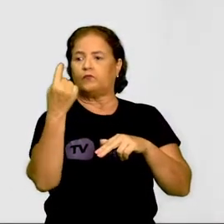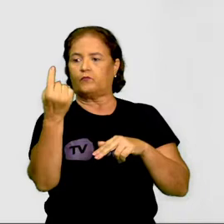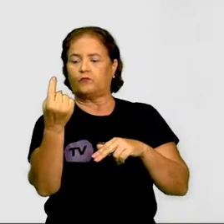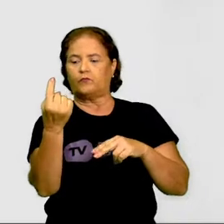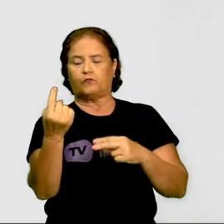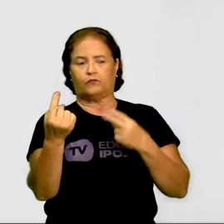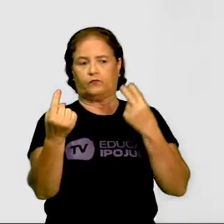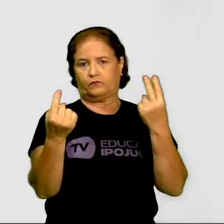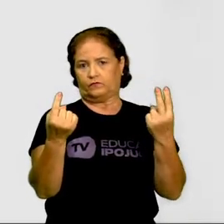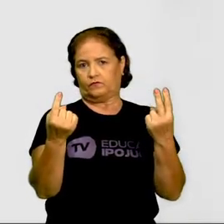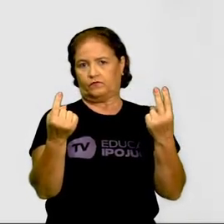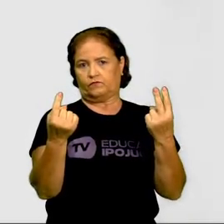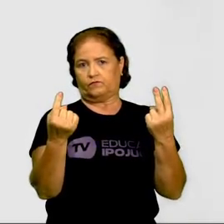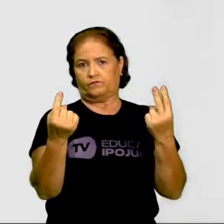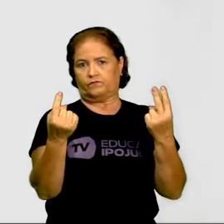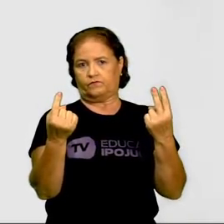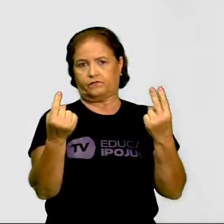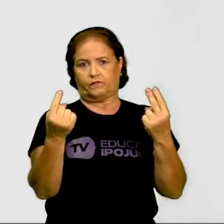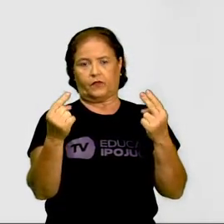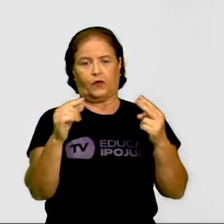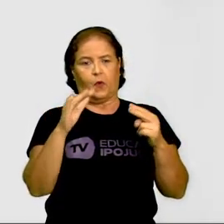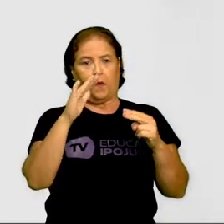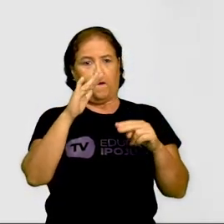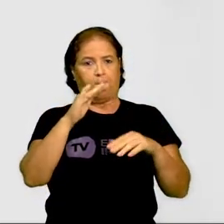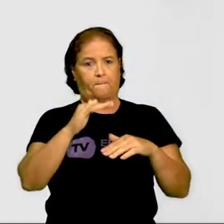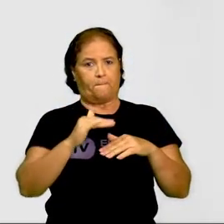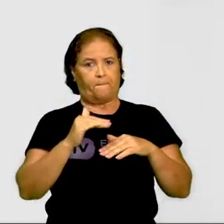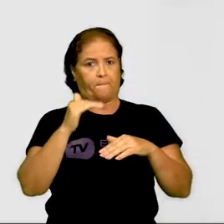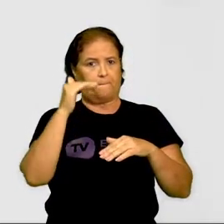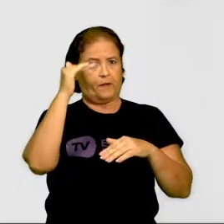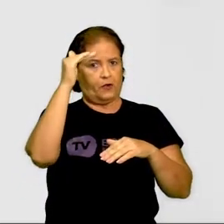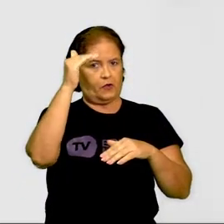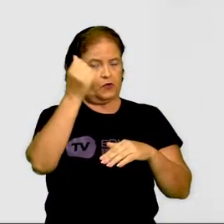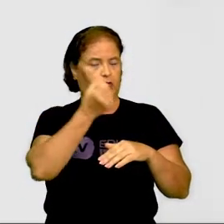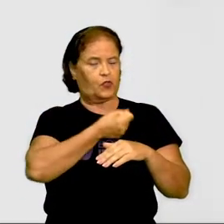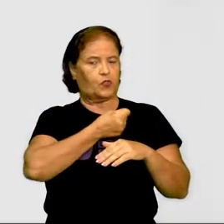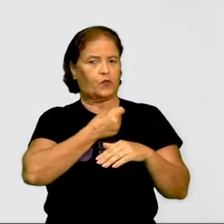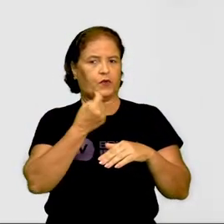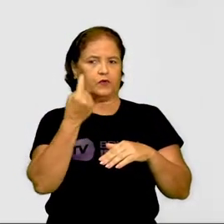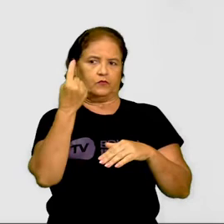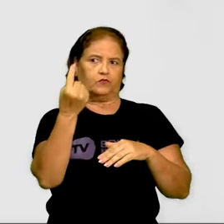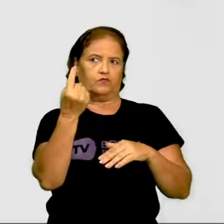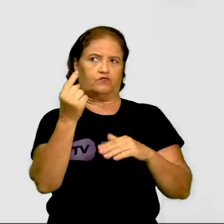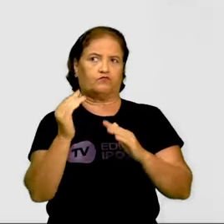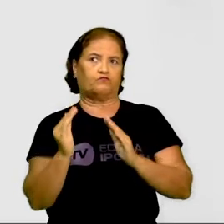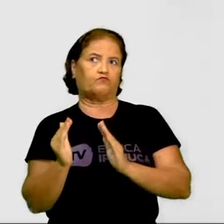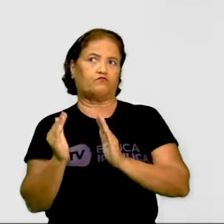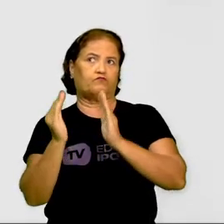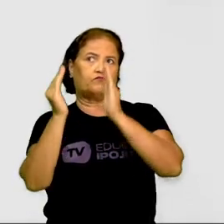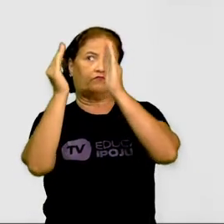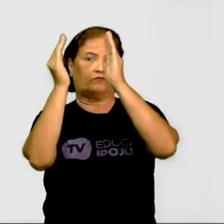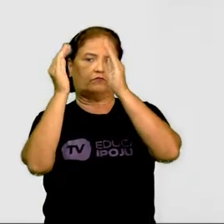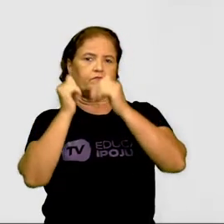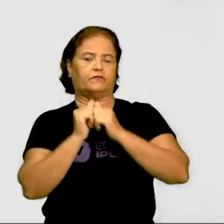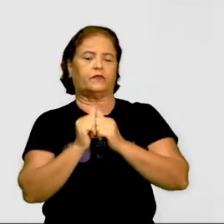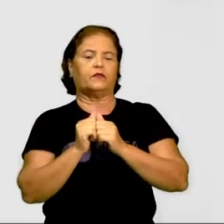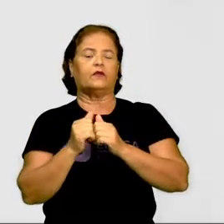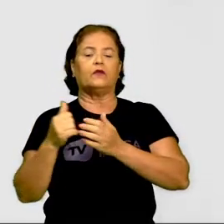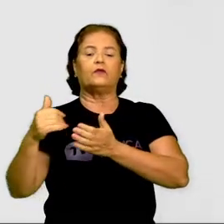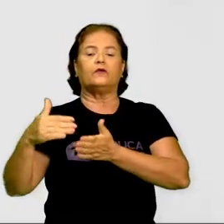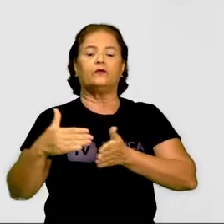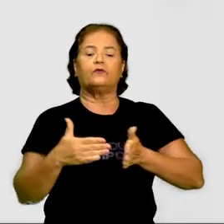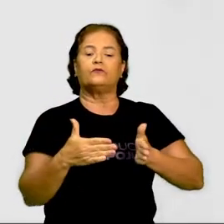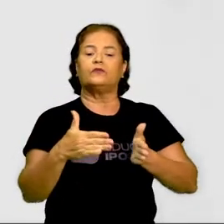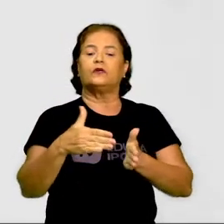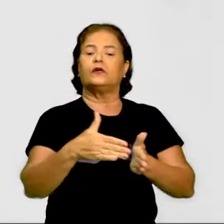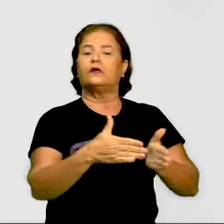crianças? Muito bem, o prédio maior é o prédio número 1. E o caminho aqui,